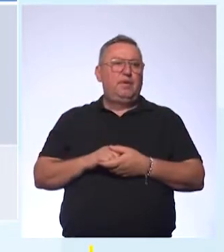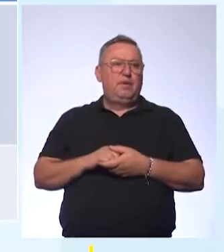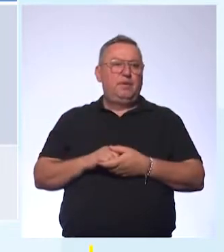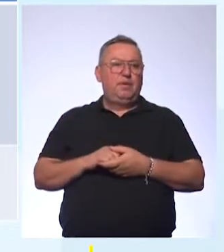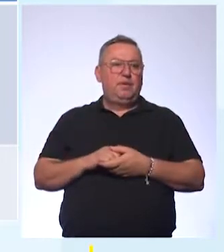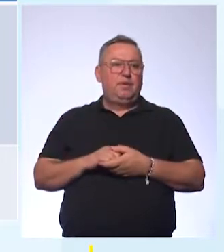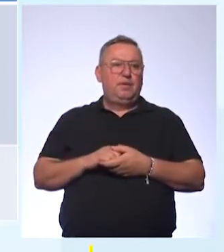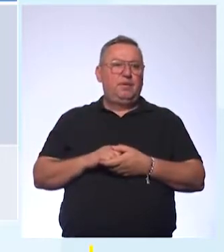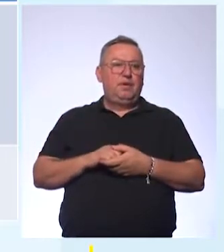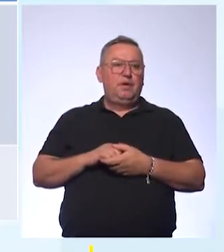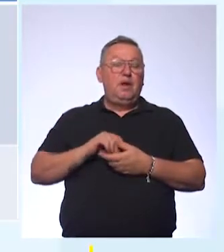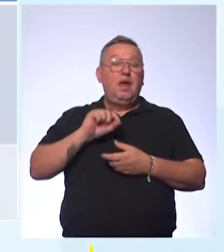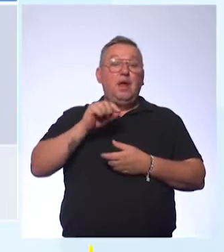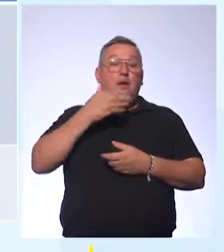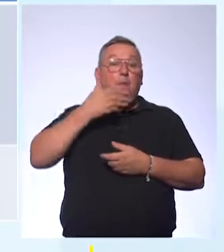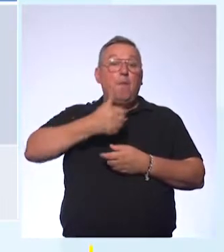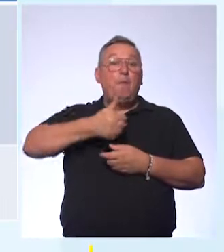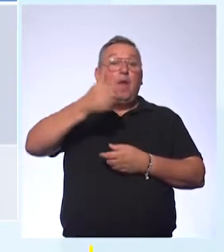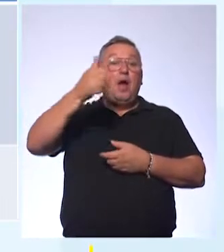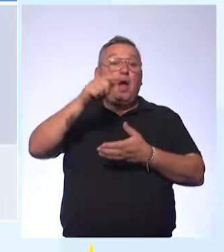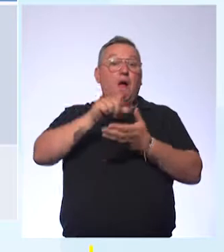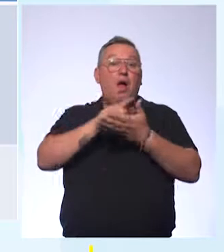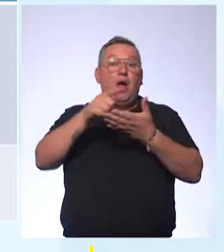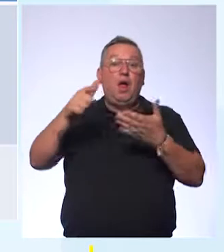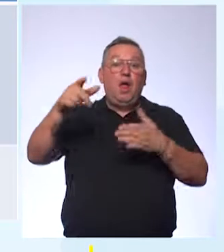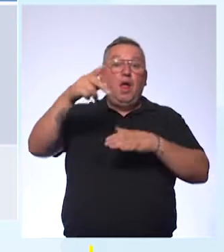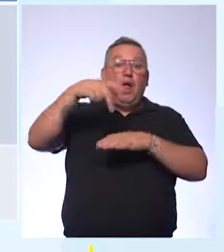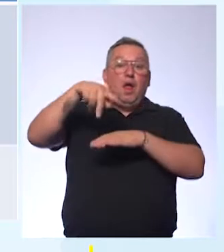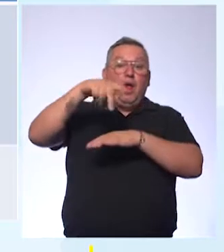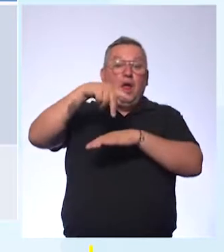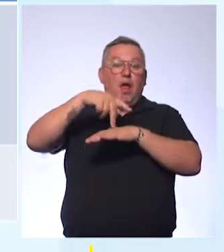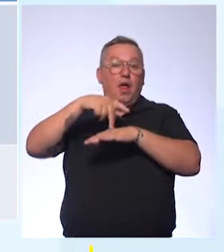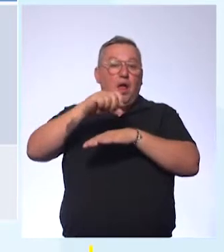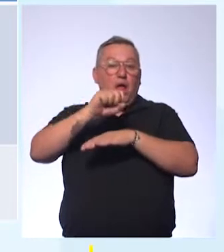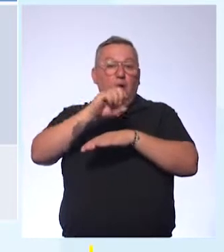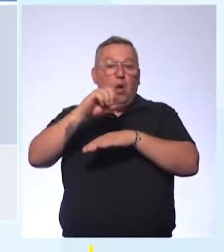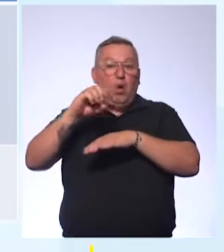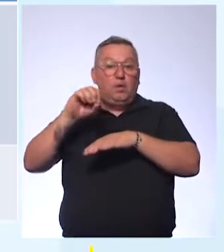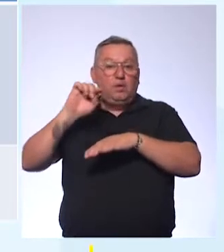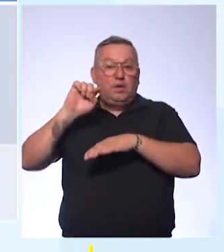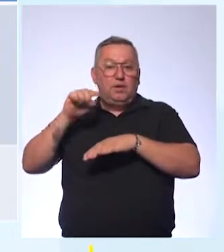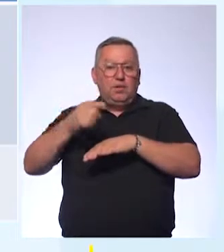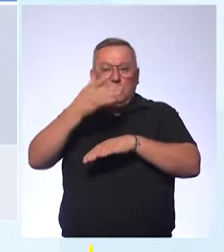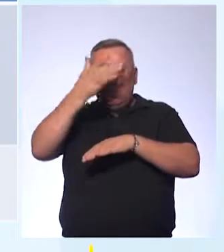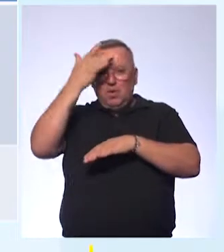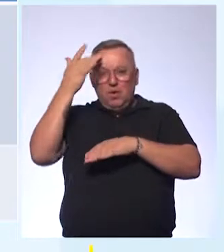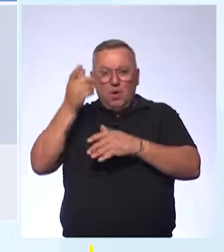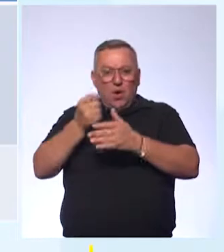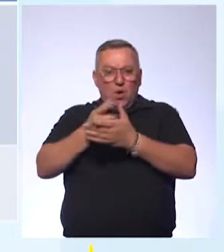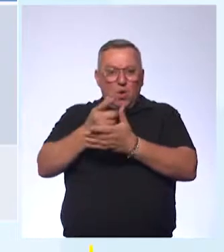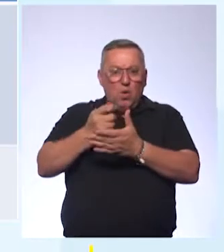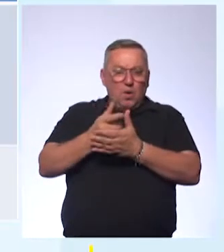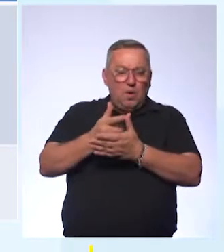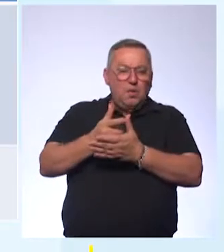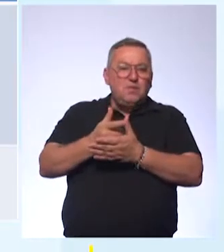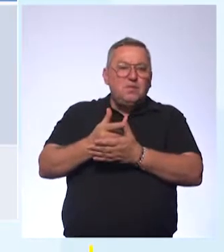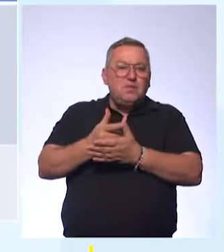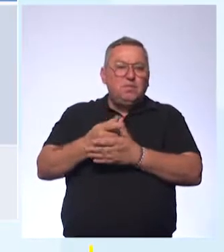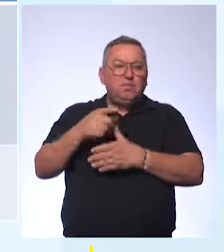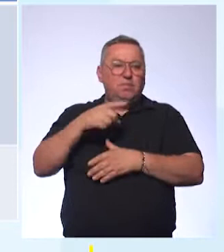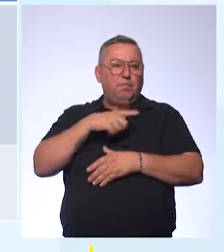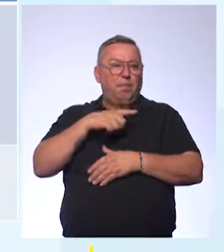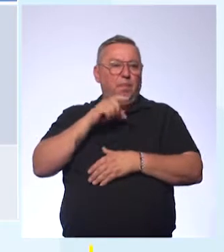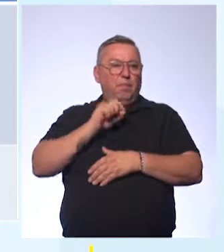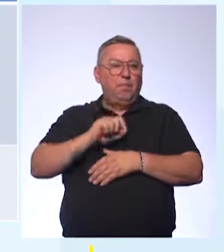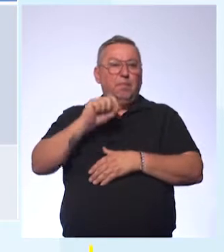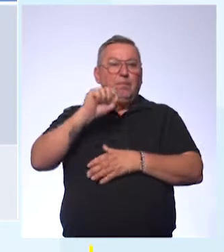Este é o melhor jornal do país. Ele tem mais de 800 mil assinantes. Então, aqui eu tenho um comentário assim, ó.